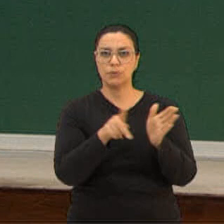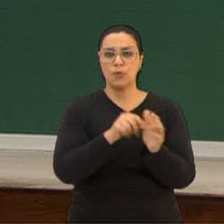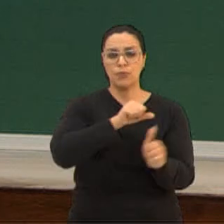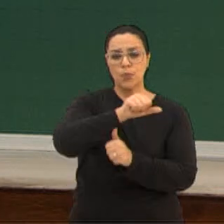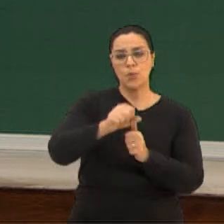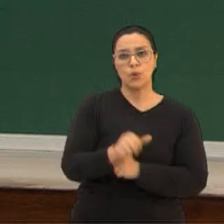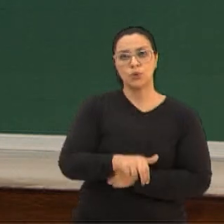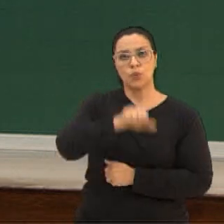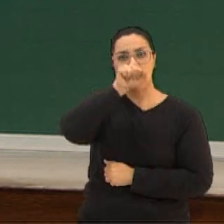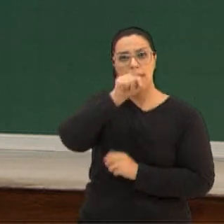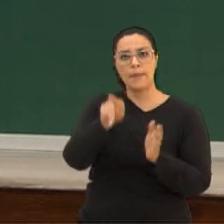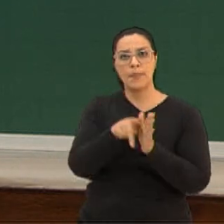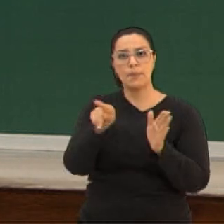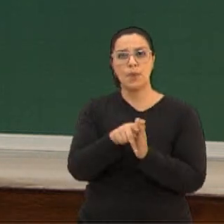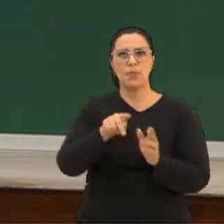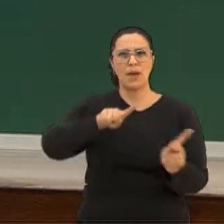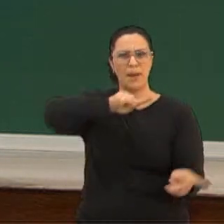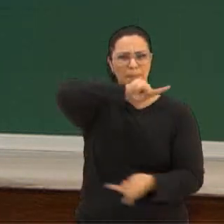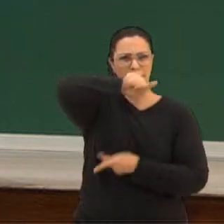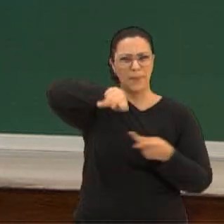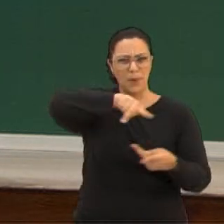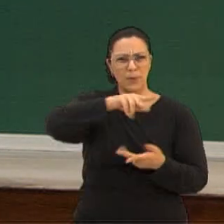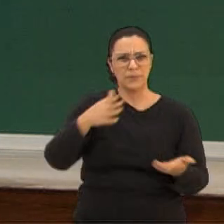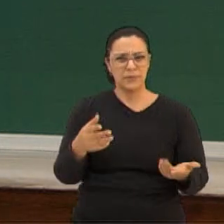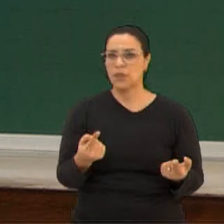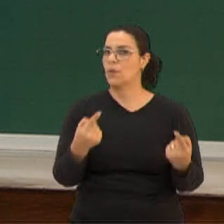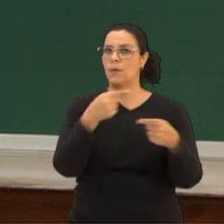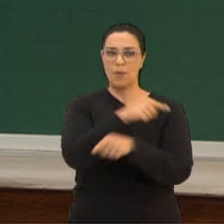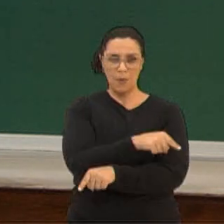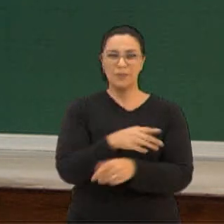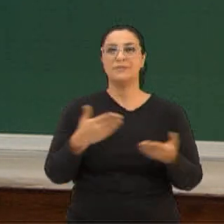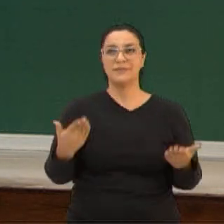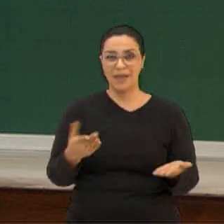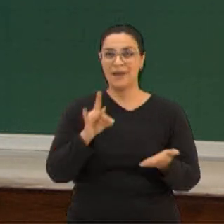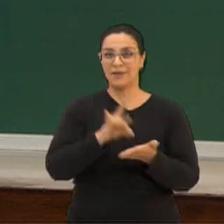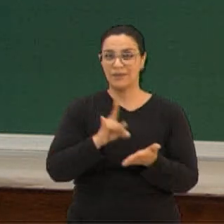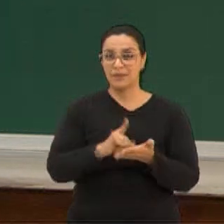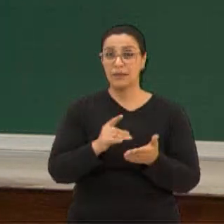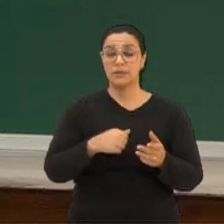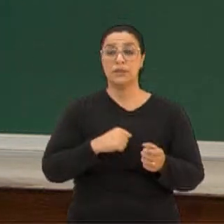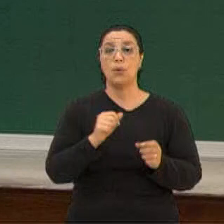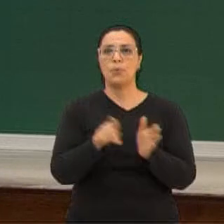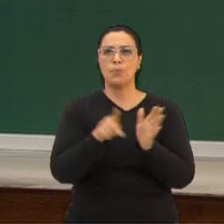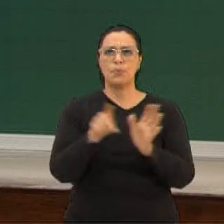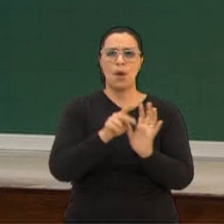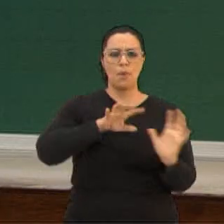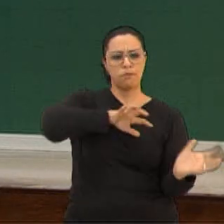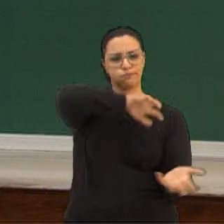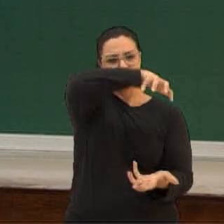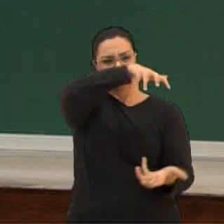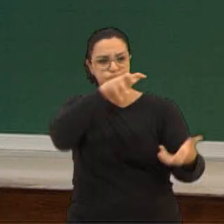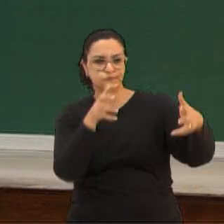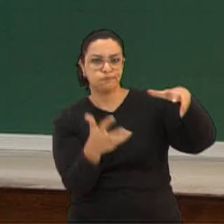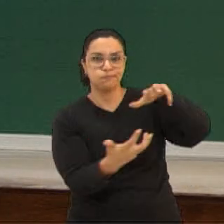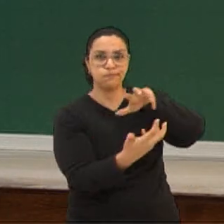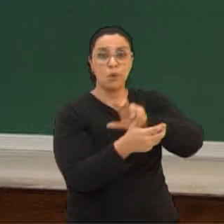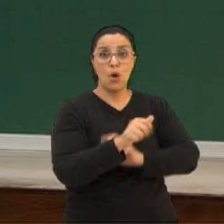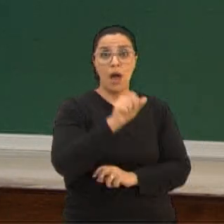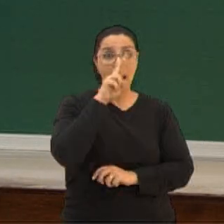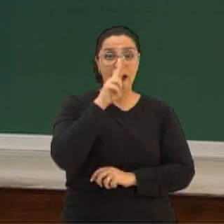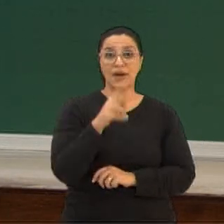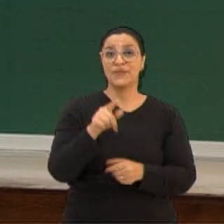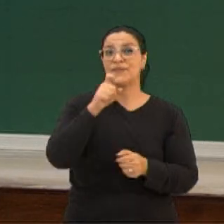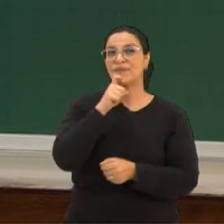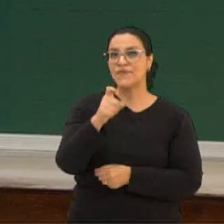ar quente para as zonas polares. É exatamente o oposto que acontece na movimentação atmosférica. Então, as massas de ar